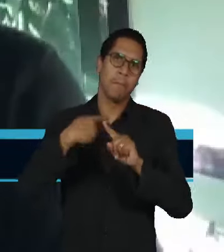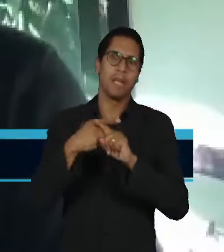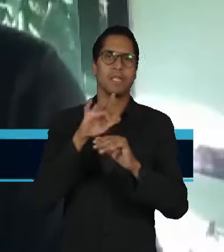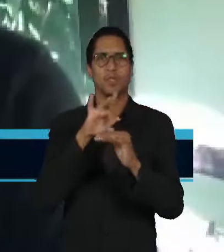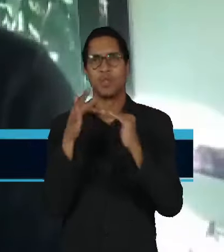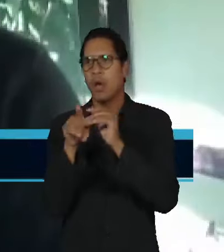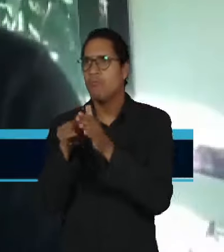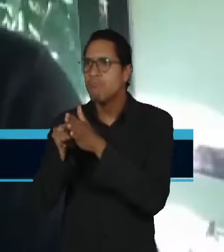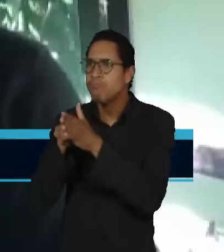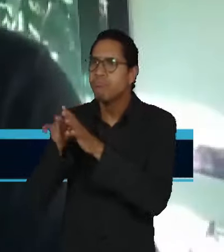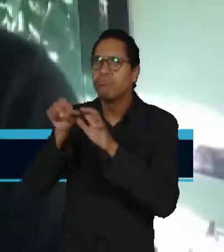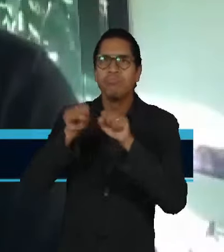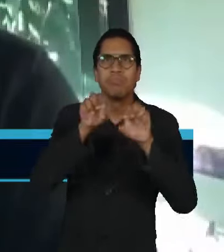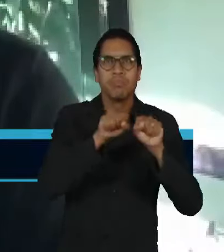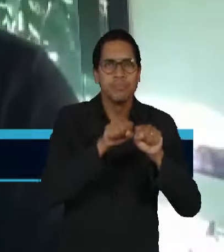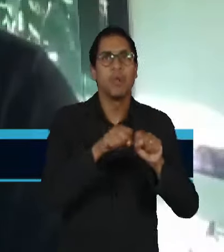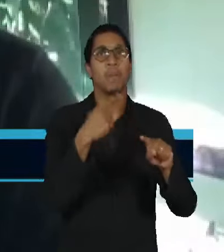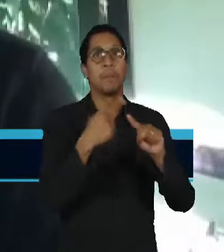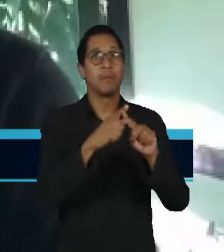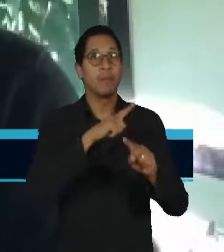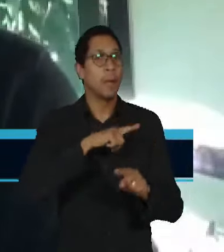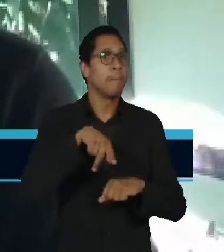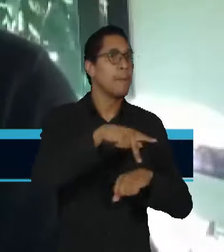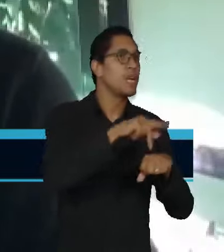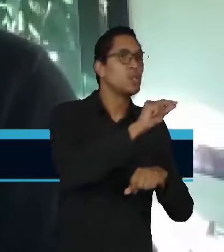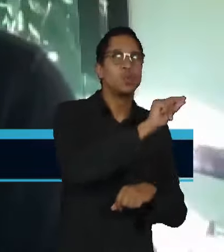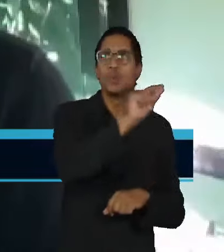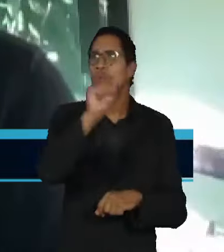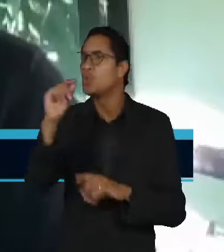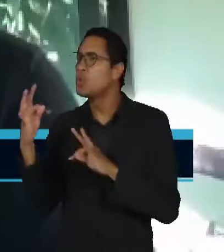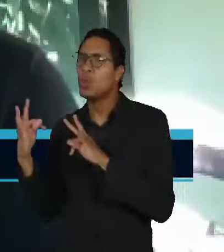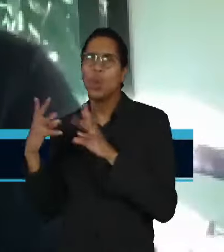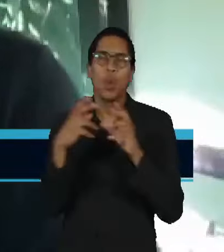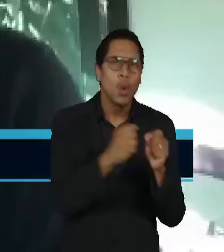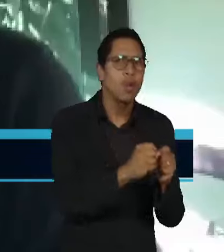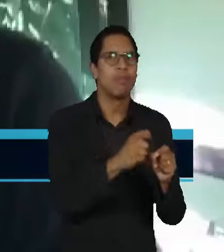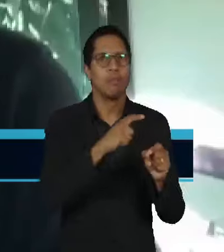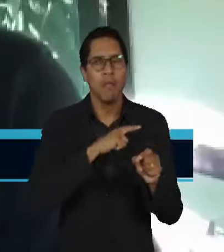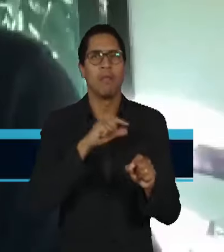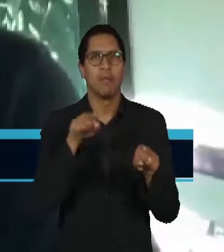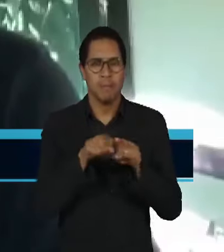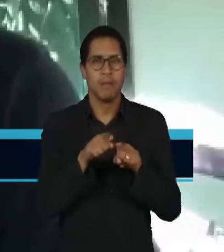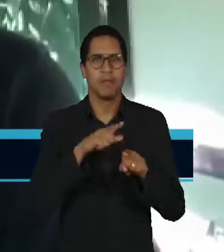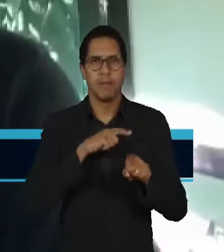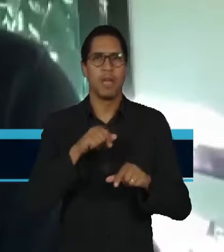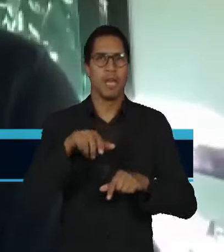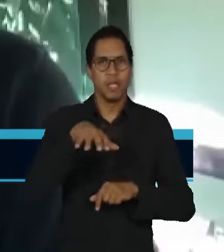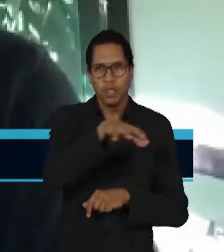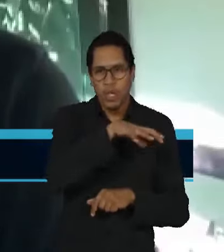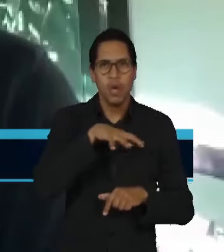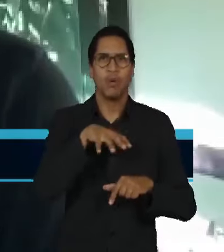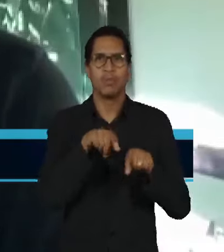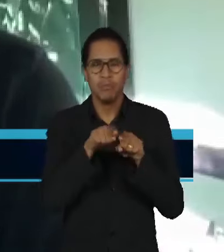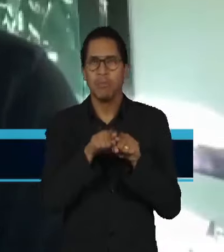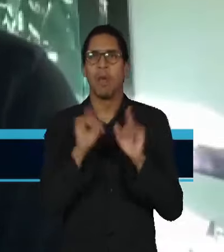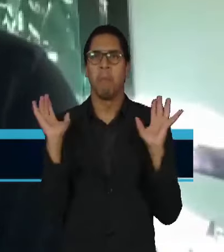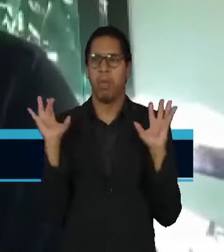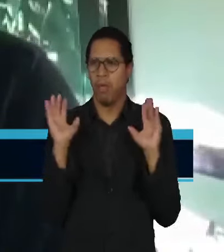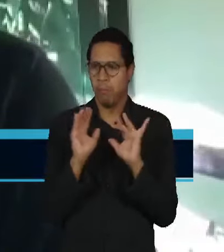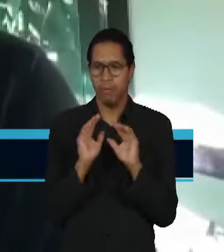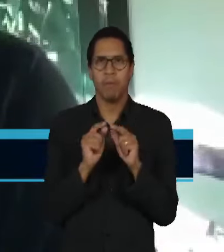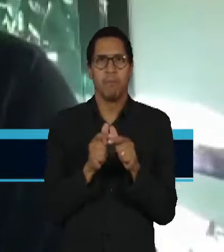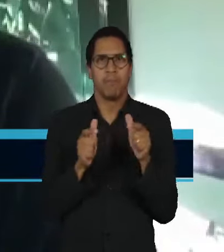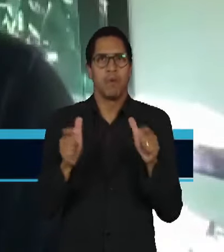todos os países, devido a um baixo crescimento da região e principalmente a uma falta